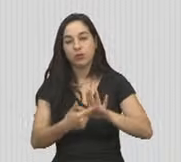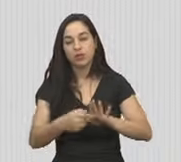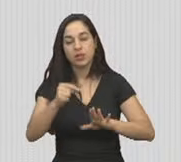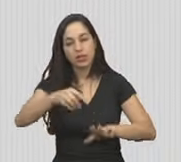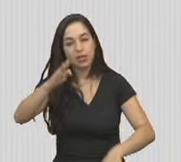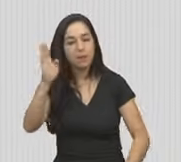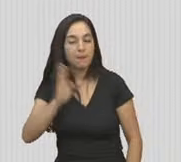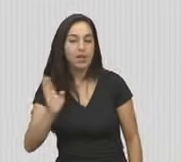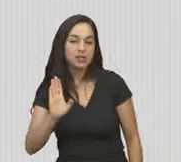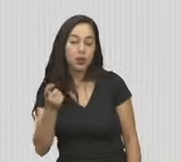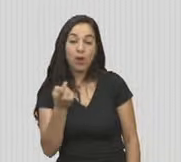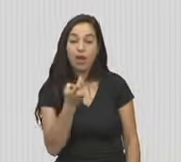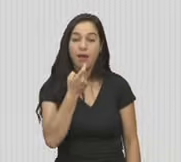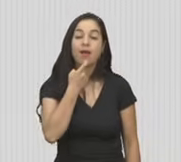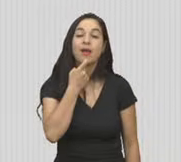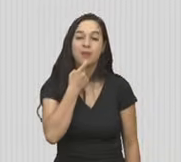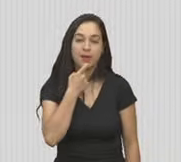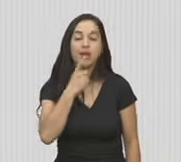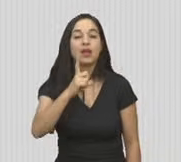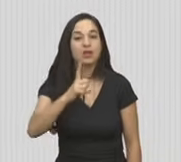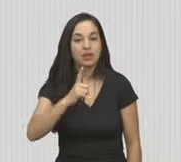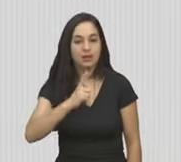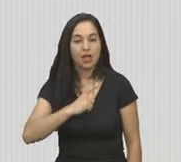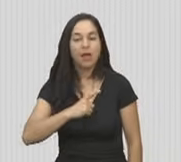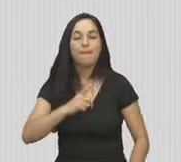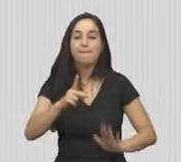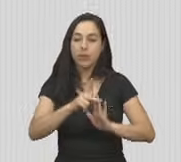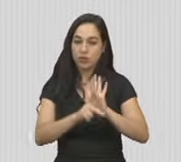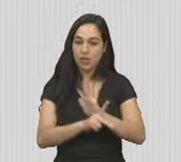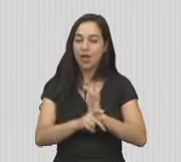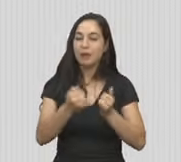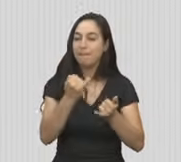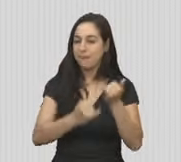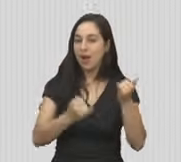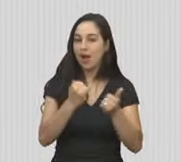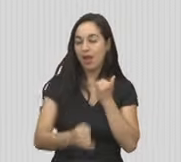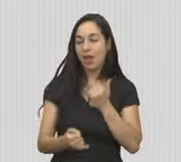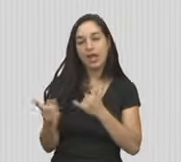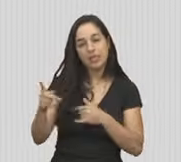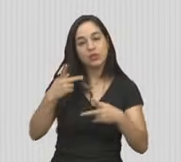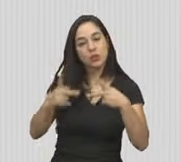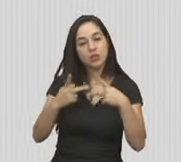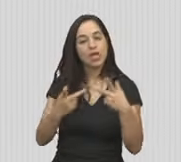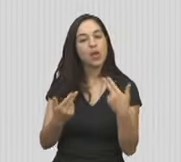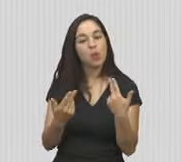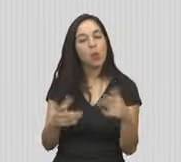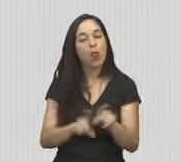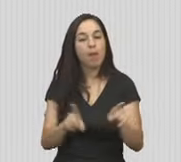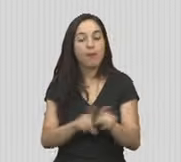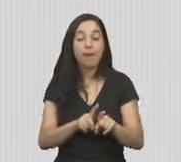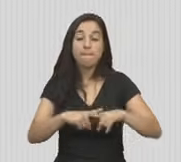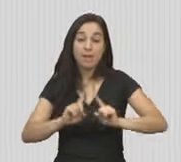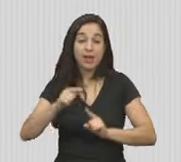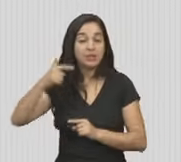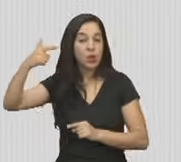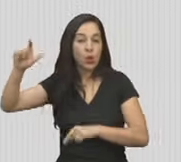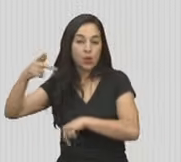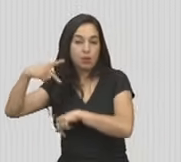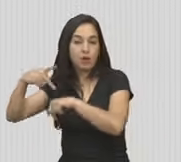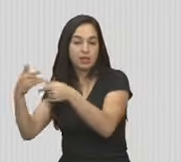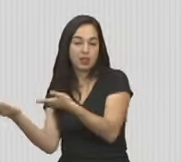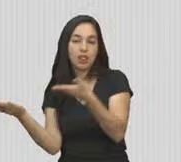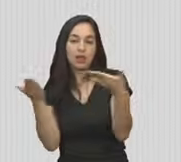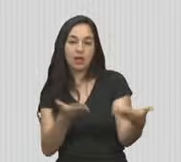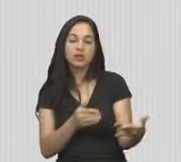Brasil. Campinas já tem projeto semelhante, São José também, mas eu quis trazer o que eu vi lá fora, que é, por